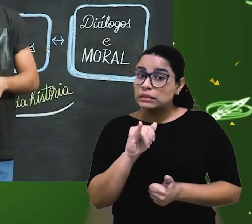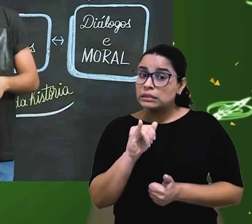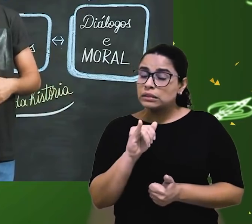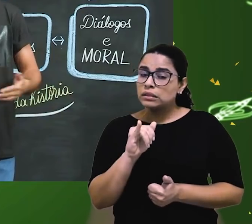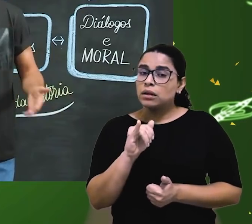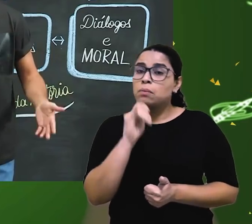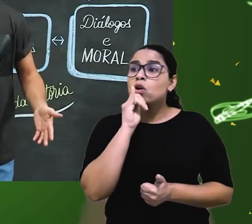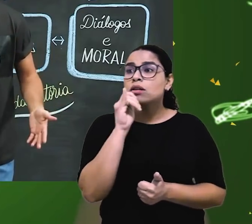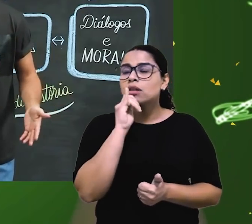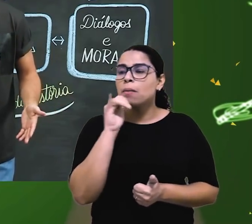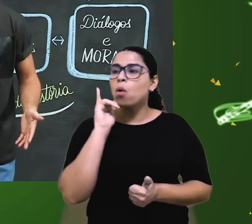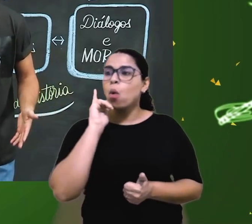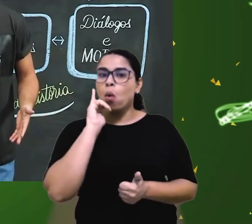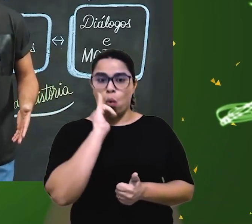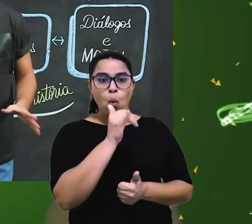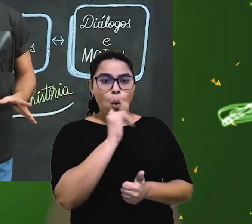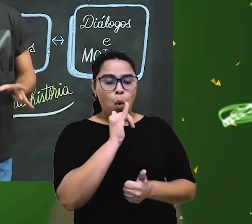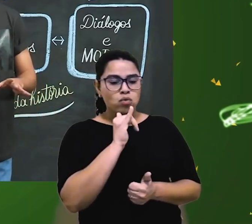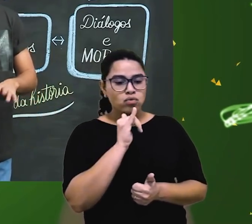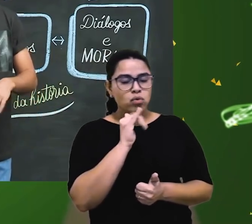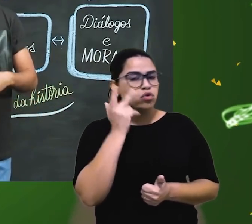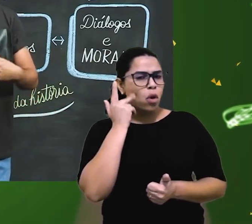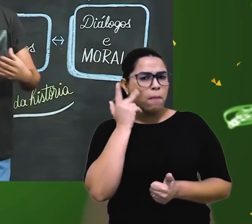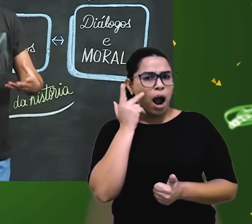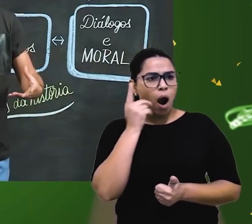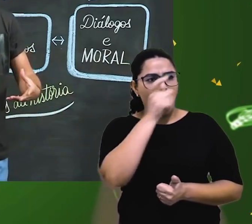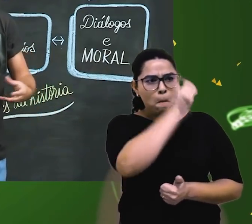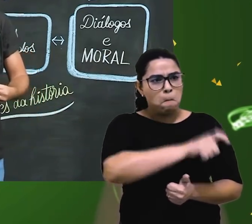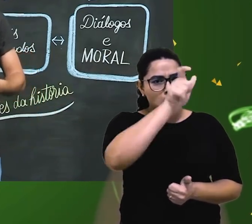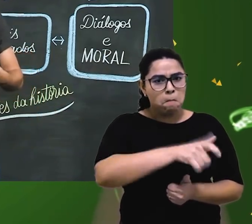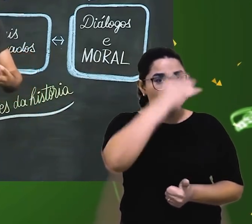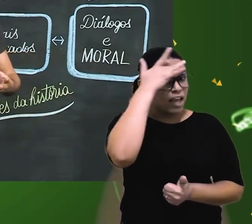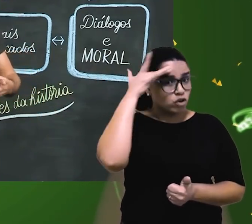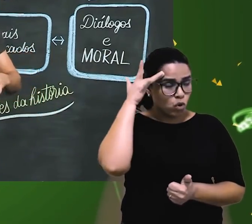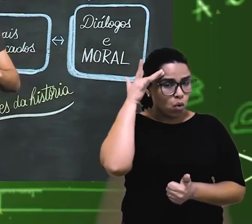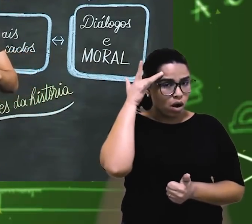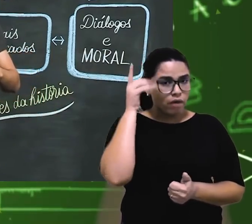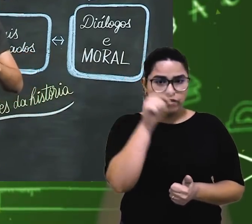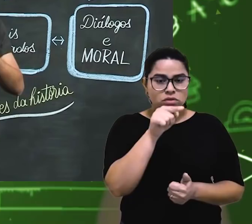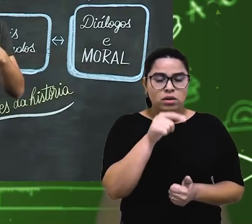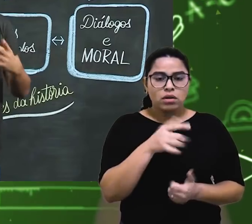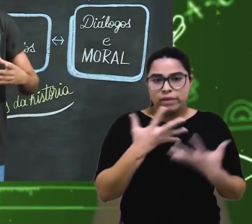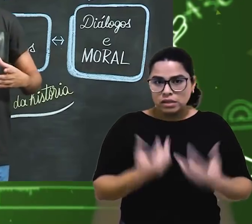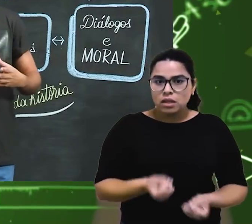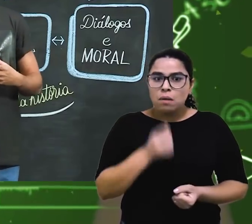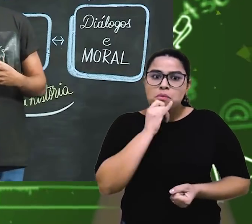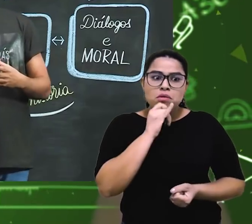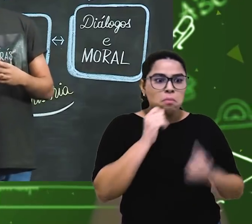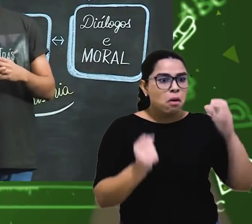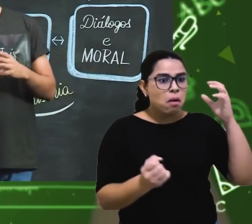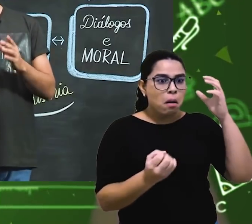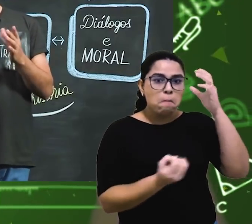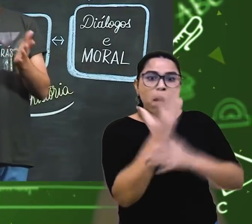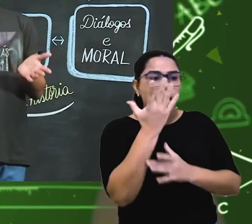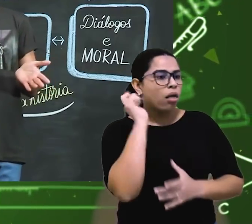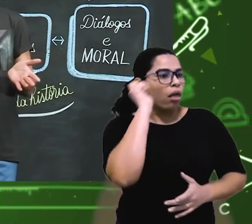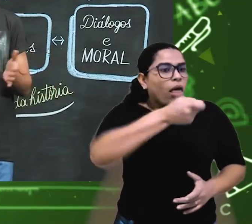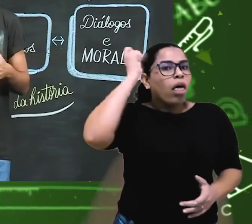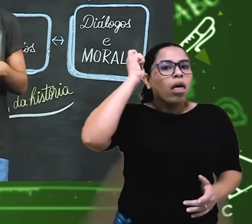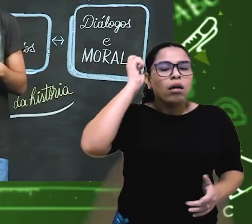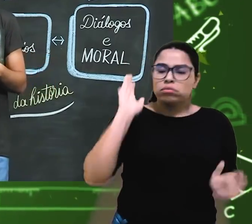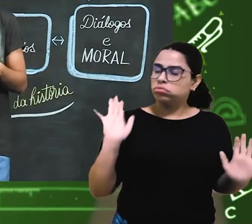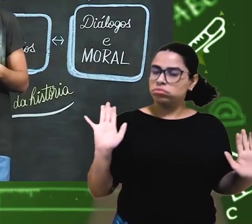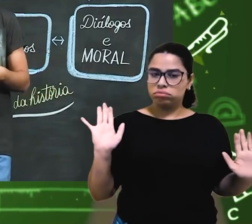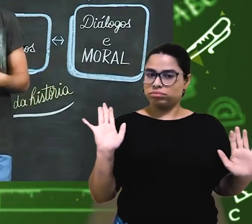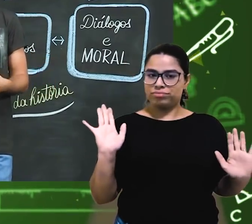que apareça do nada uma fada resolvendo os problemas. Mas se for um conto maravilhoso, um conto fantástico, que viva esse universo da ficção, é